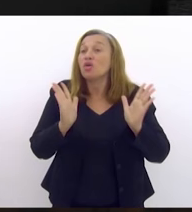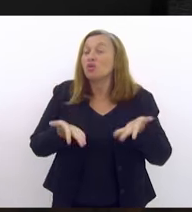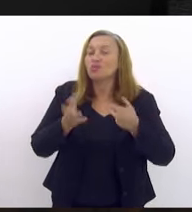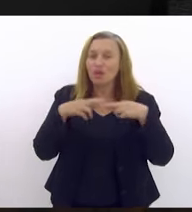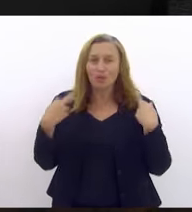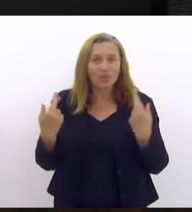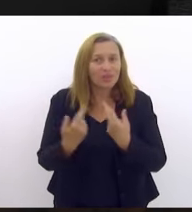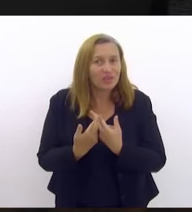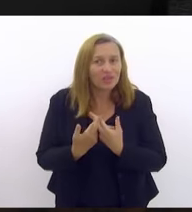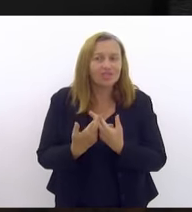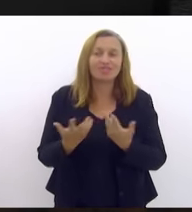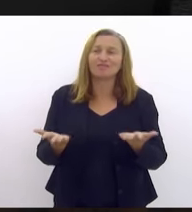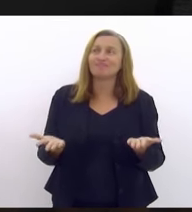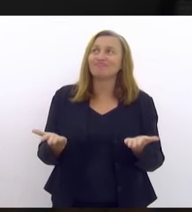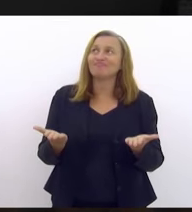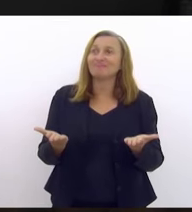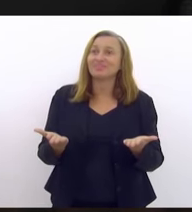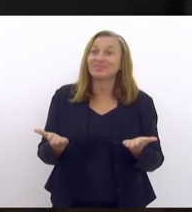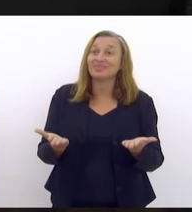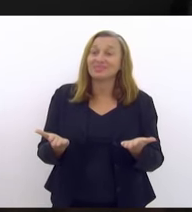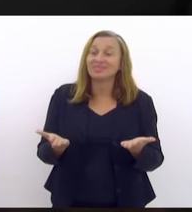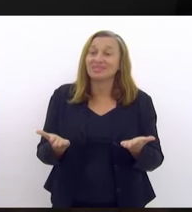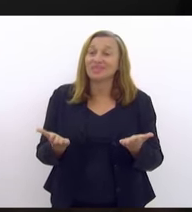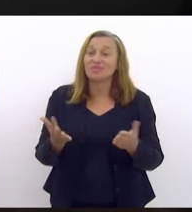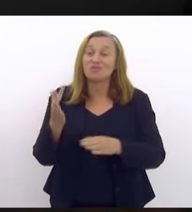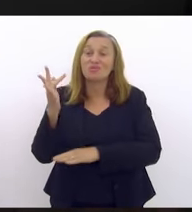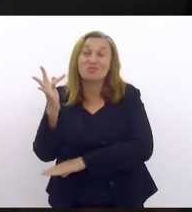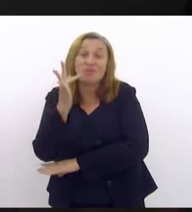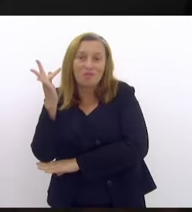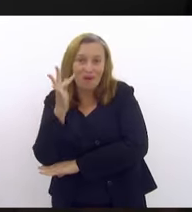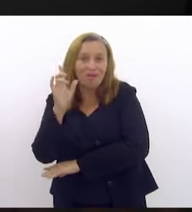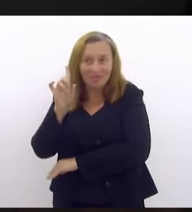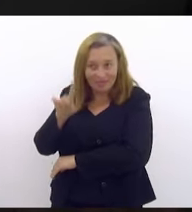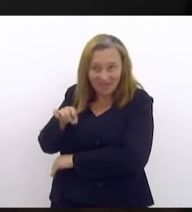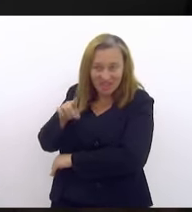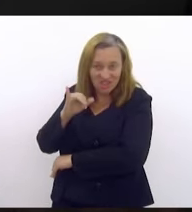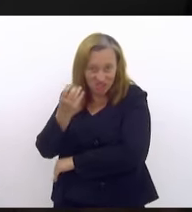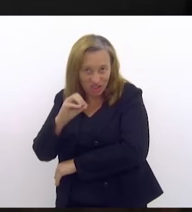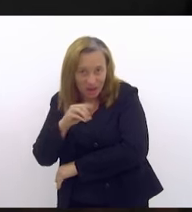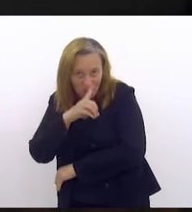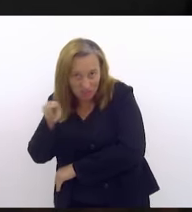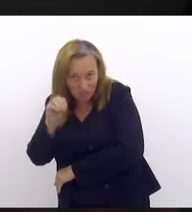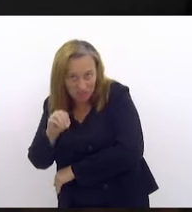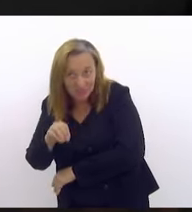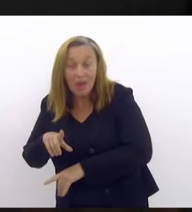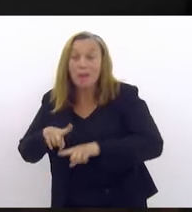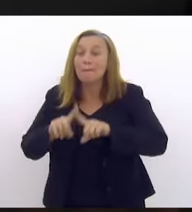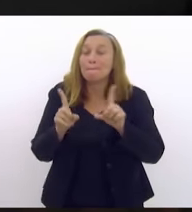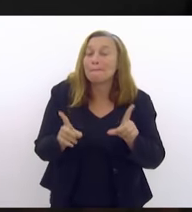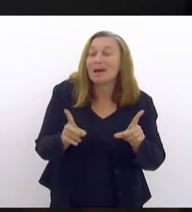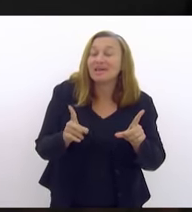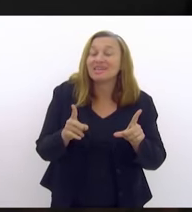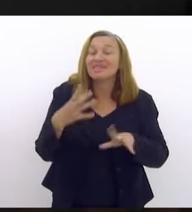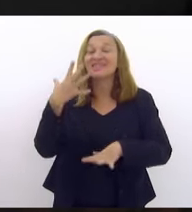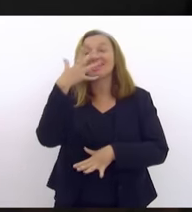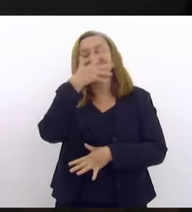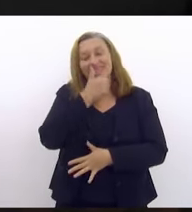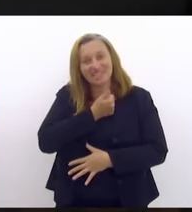reunido de uma forma tão formal, não é isso, Chicão? Mas de uma forma tão